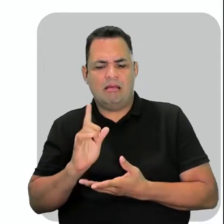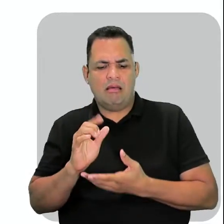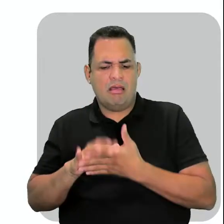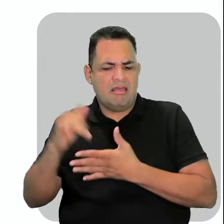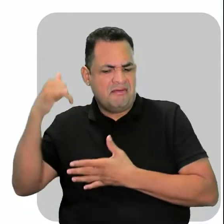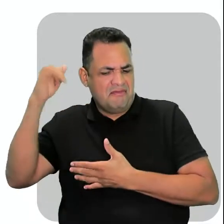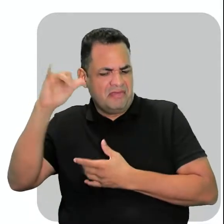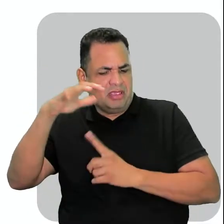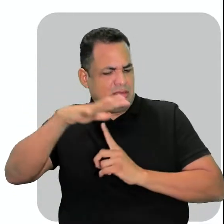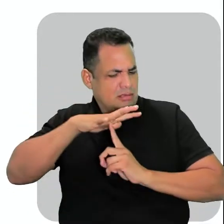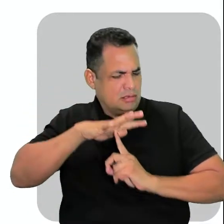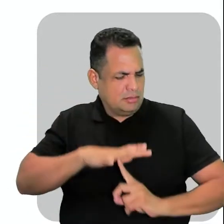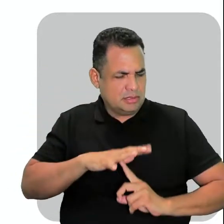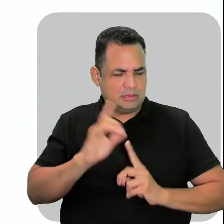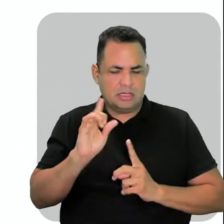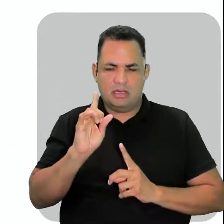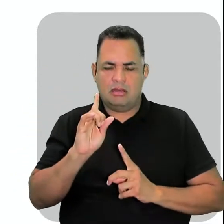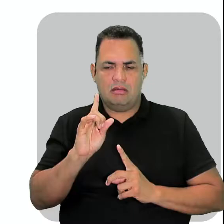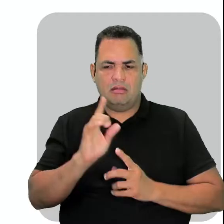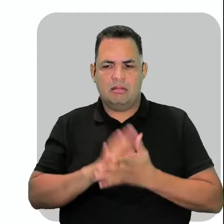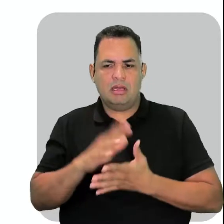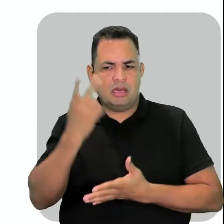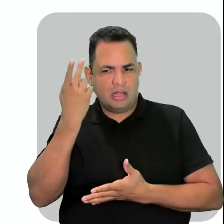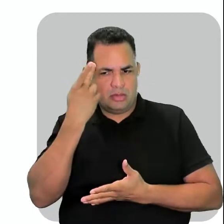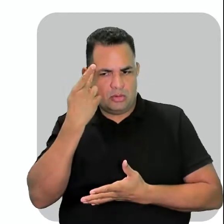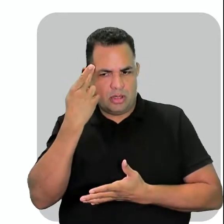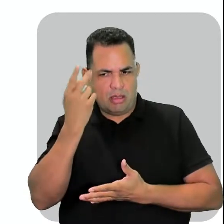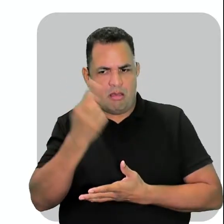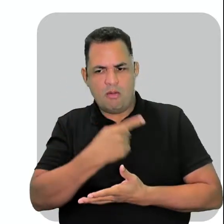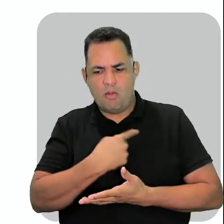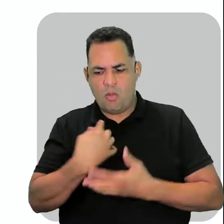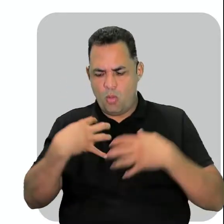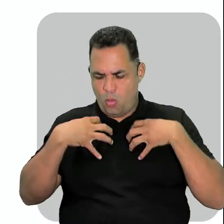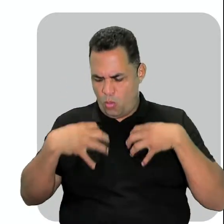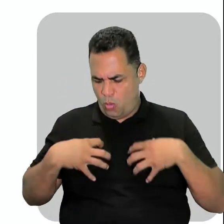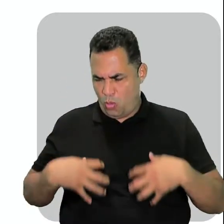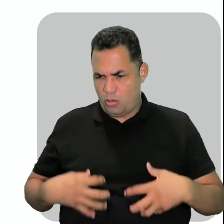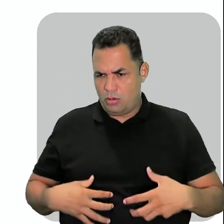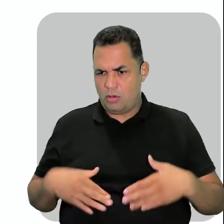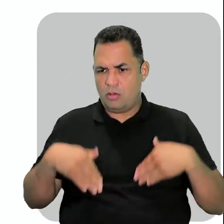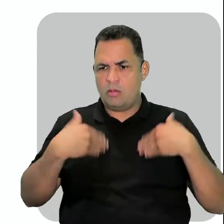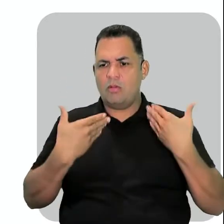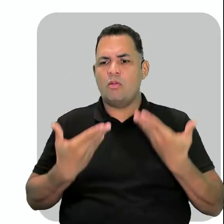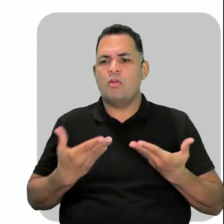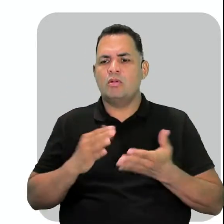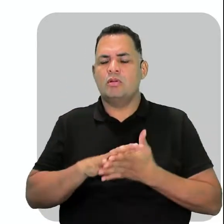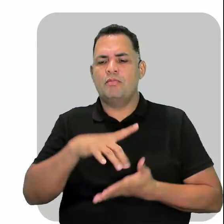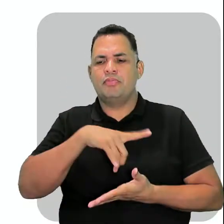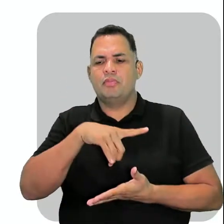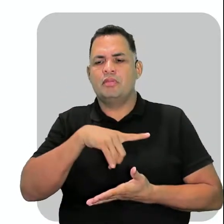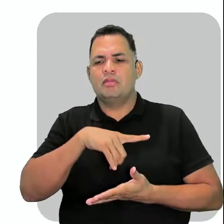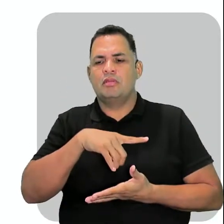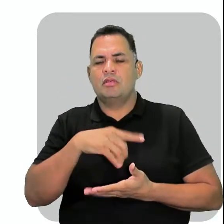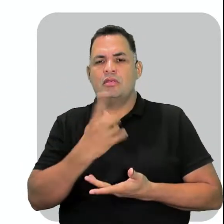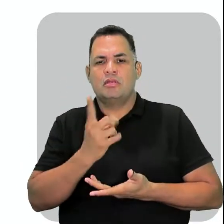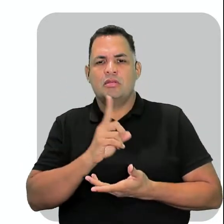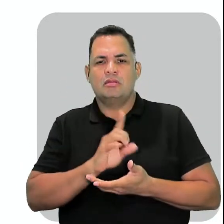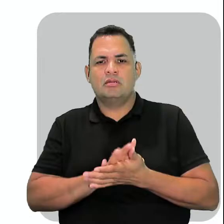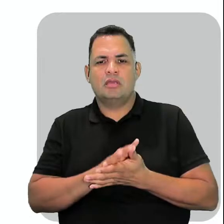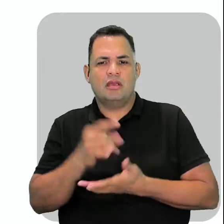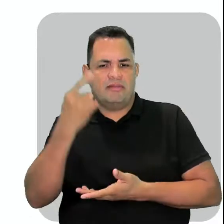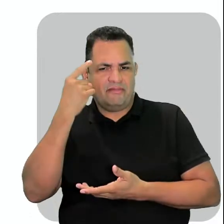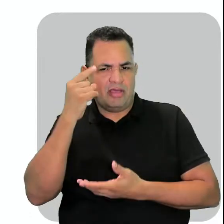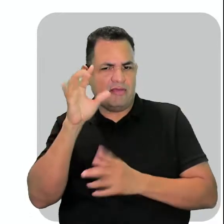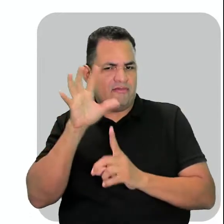não. Ele já é natural, né? Nosso organismo, quando tem ele presente, ele vai agir lá no